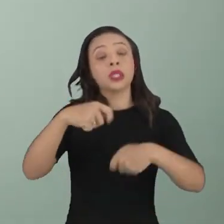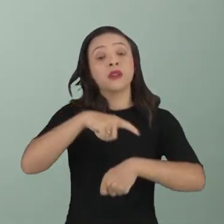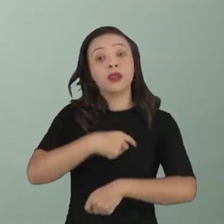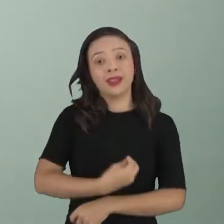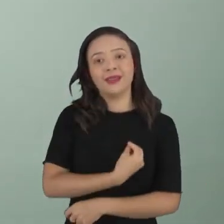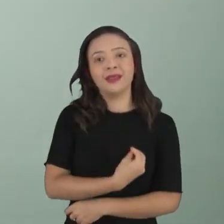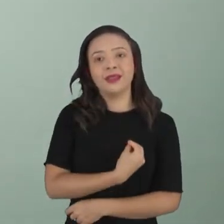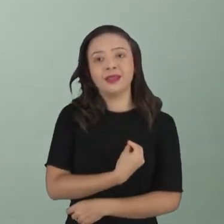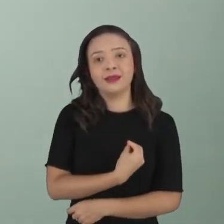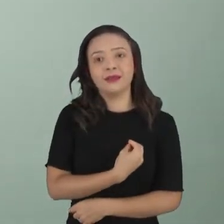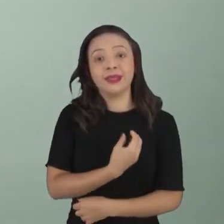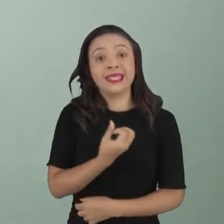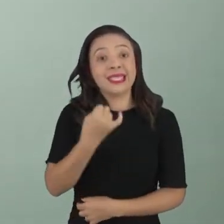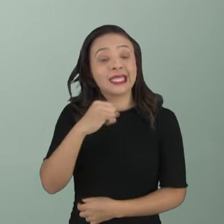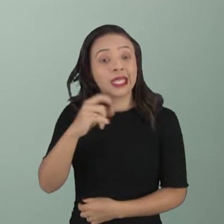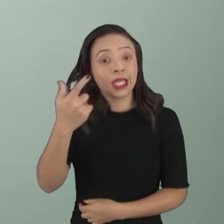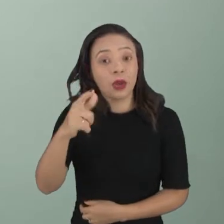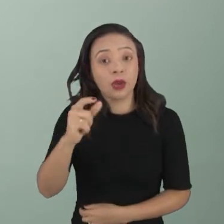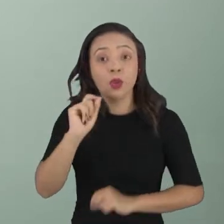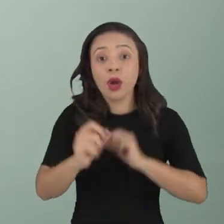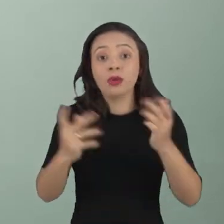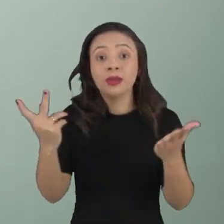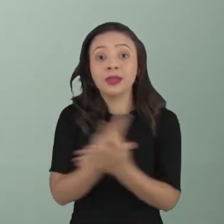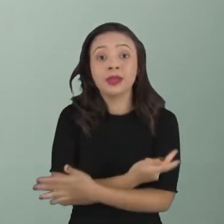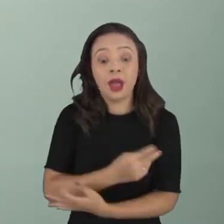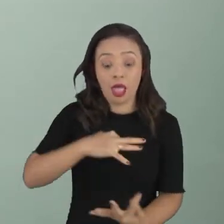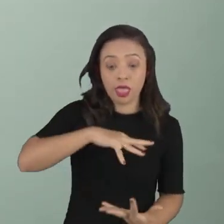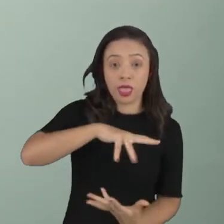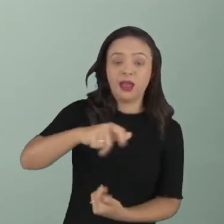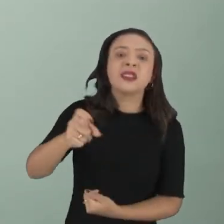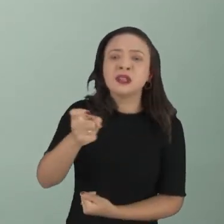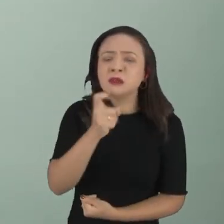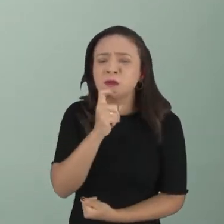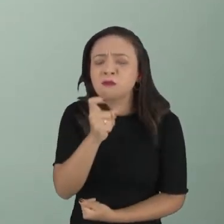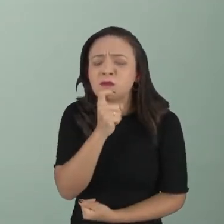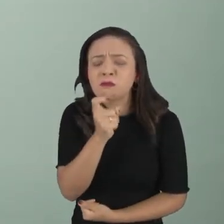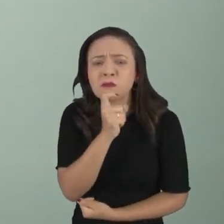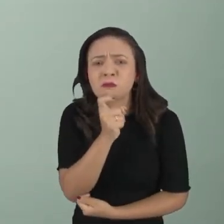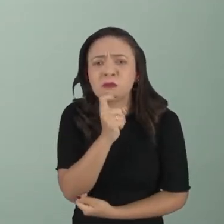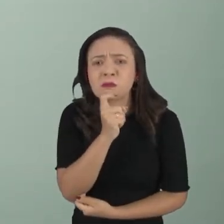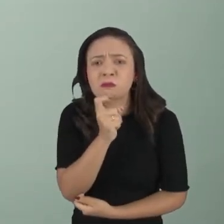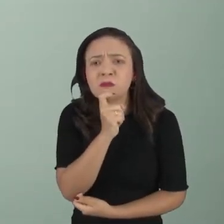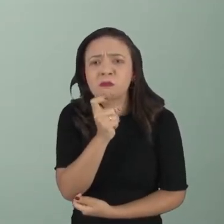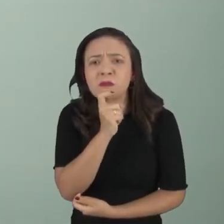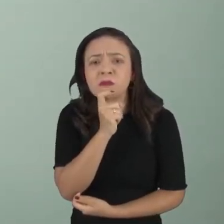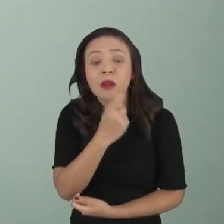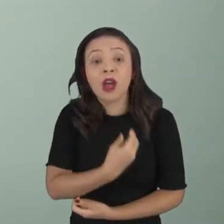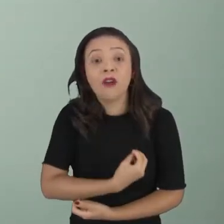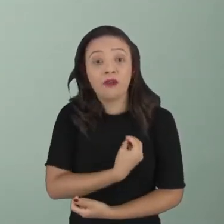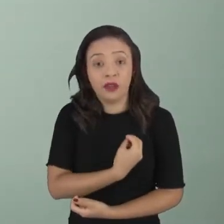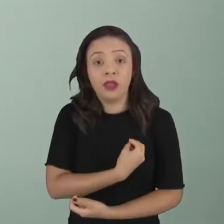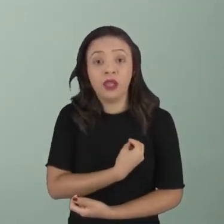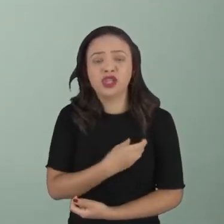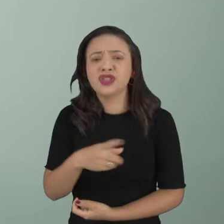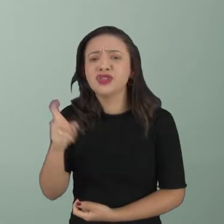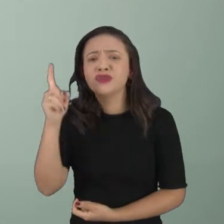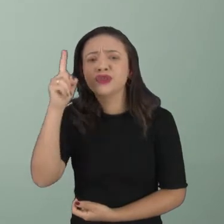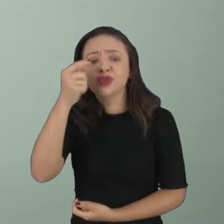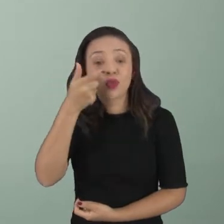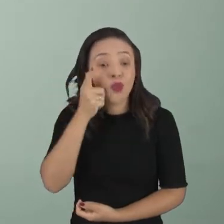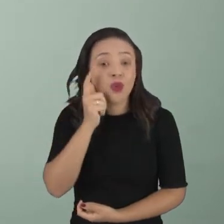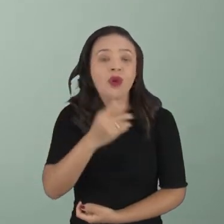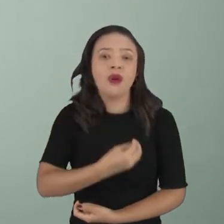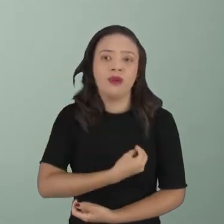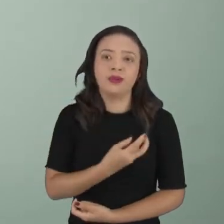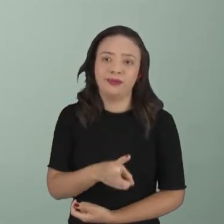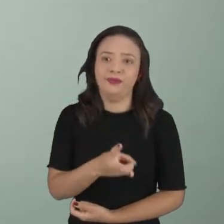Terra seria praticamente um cubo de gelo, né? E aí a vida seria muito difícil, né? Os seres vivos teriam muita dificuldade em conseguir